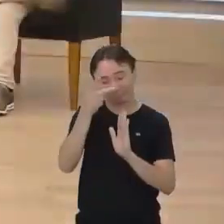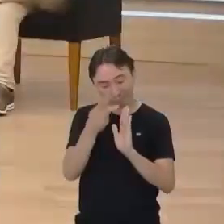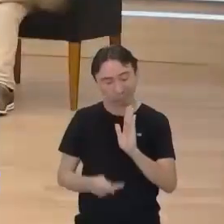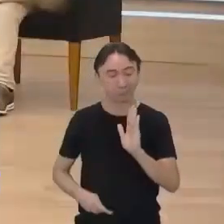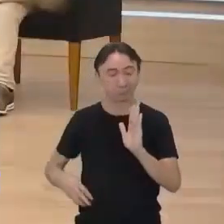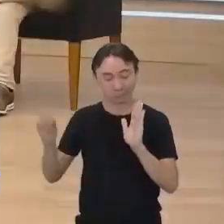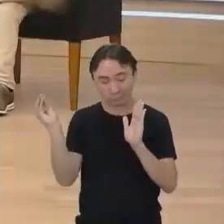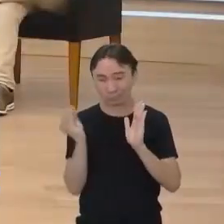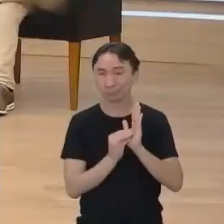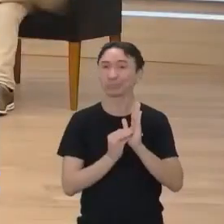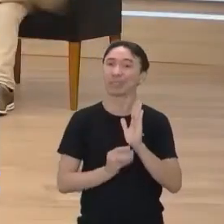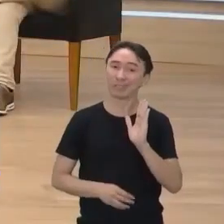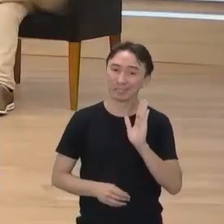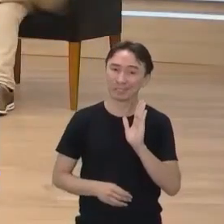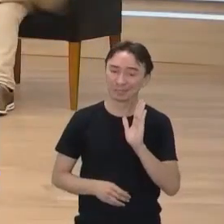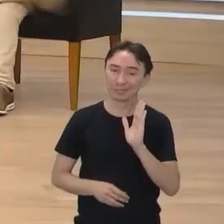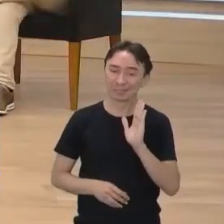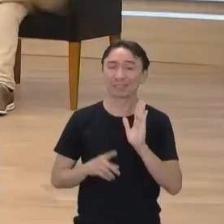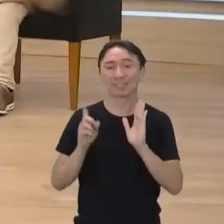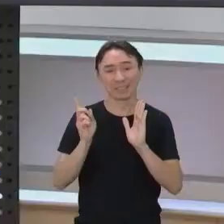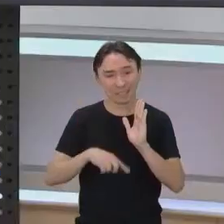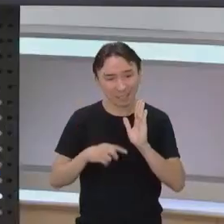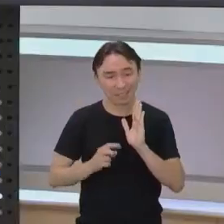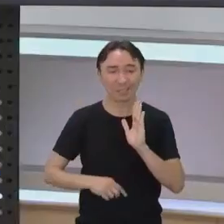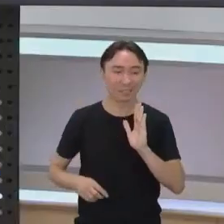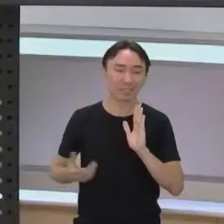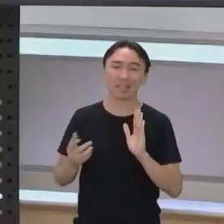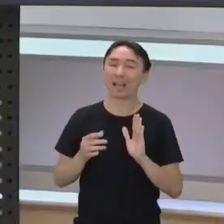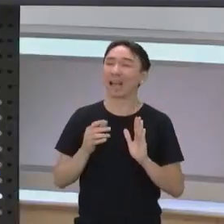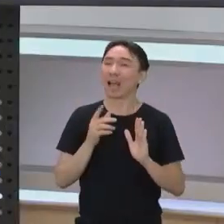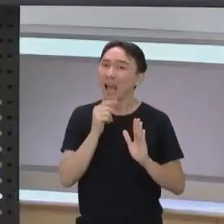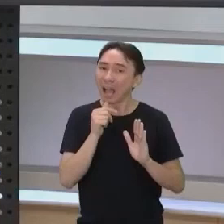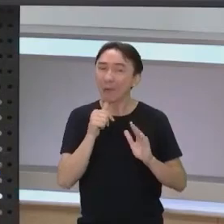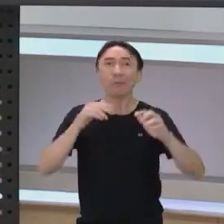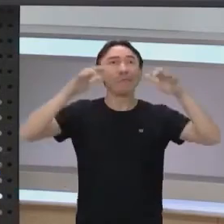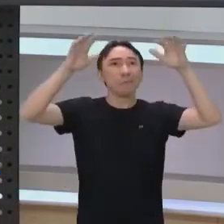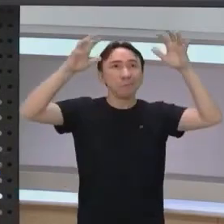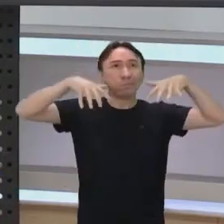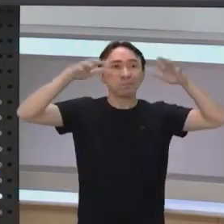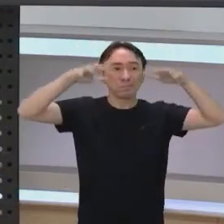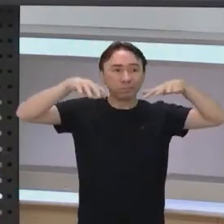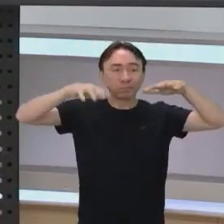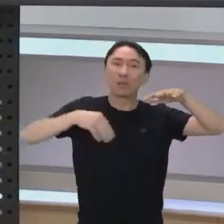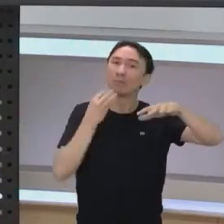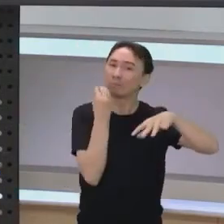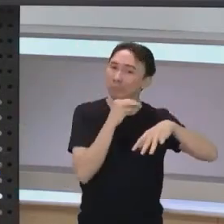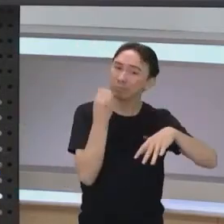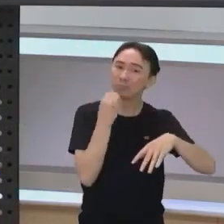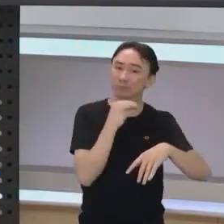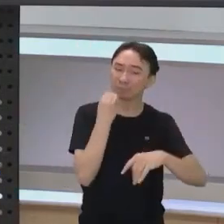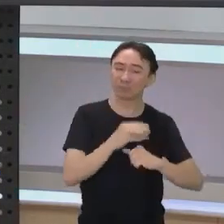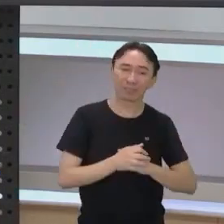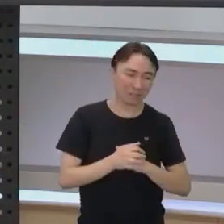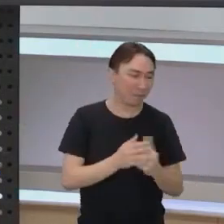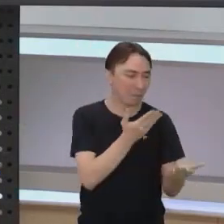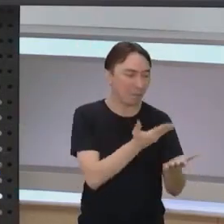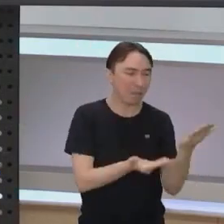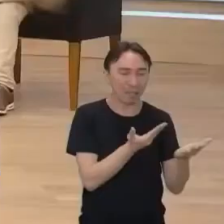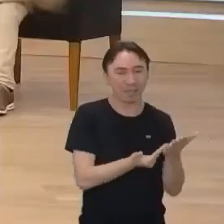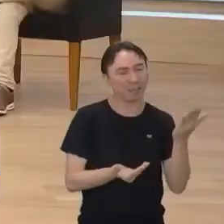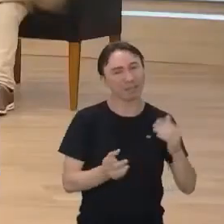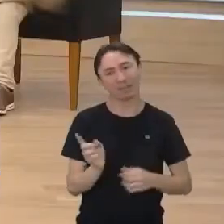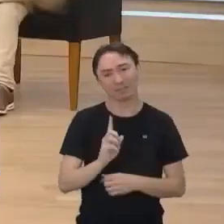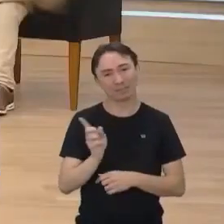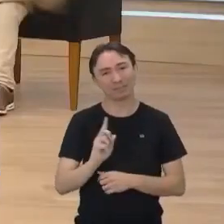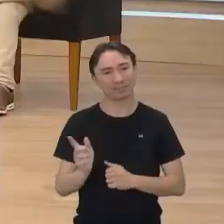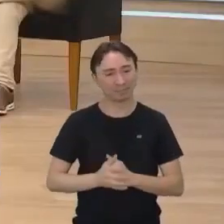a instalação de um sistema ali que seria adequado para a captação e não, né, descartar essa água. A gente pode estar... não